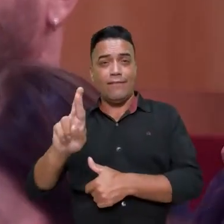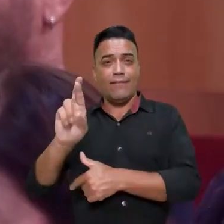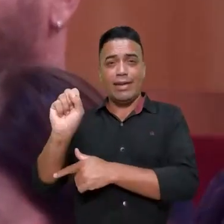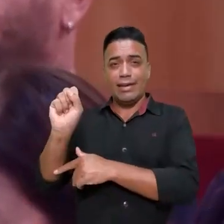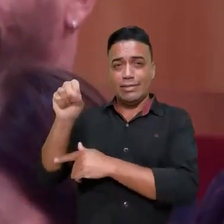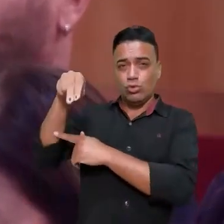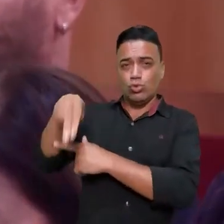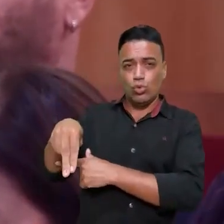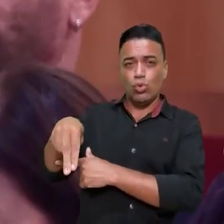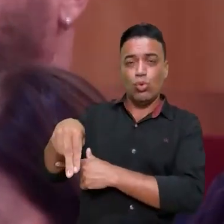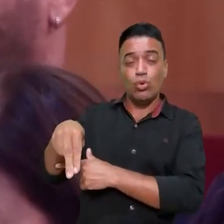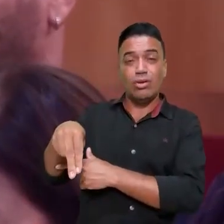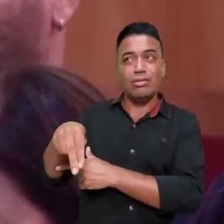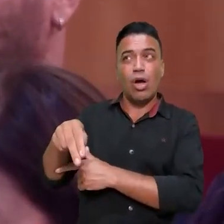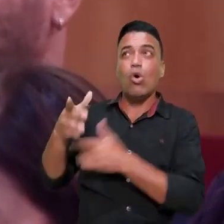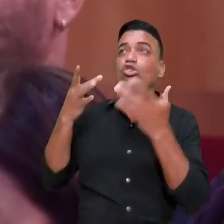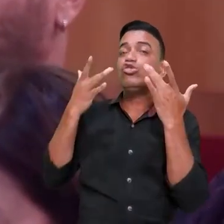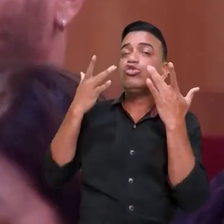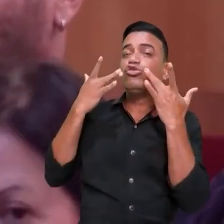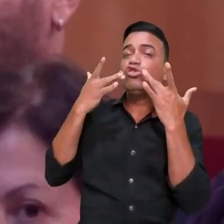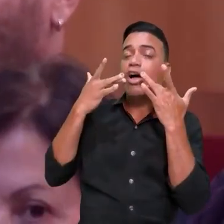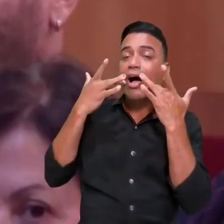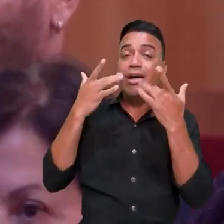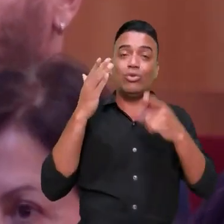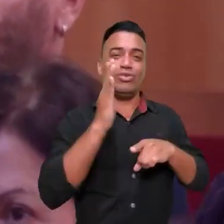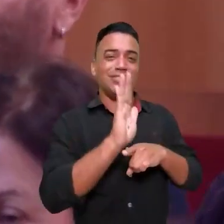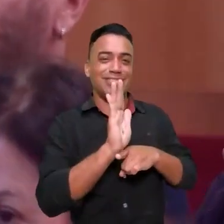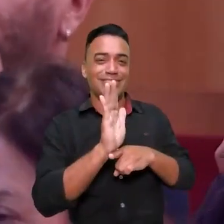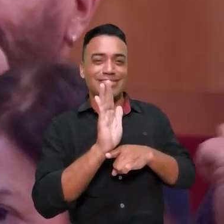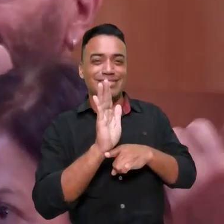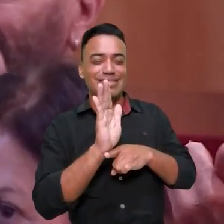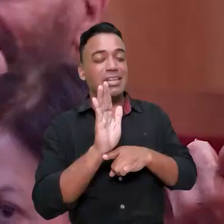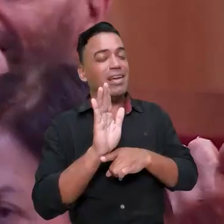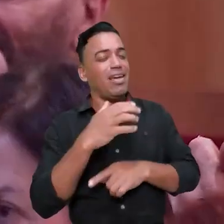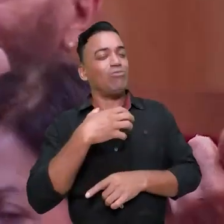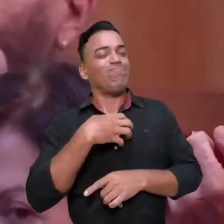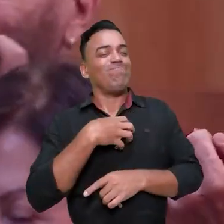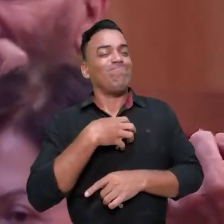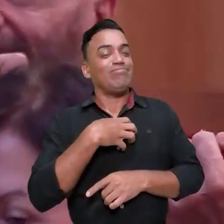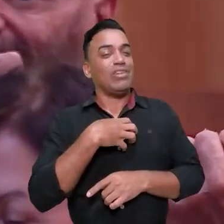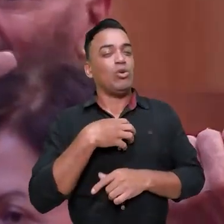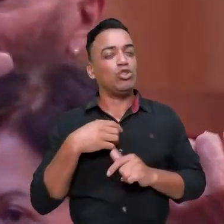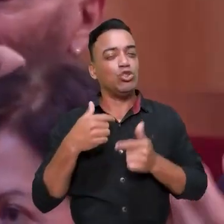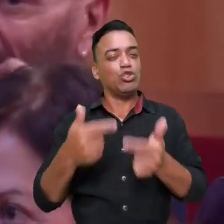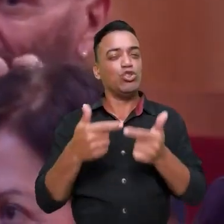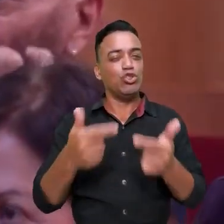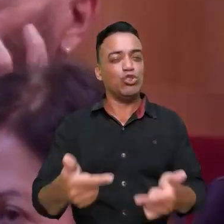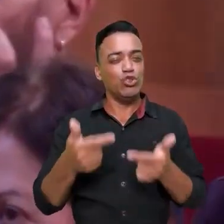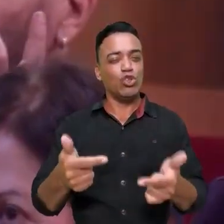Essa passagem que ele está falando do teatro para o audiovisual, eu tive assim, a chance,